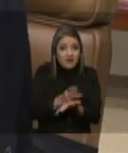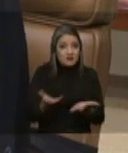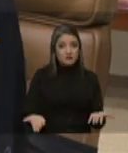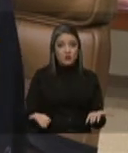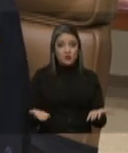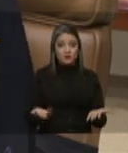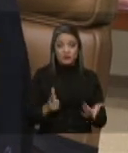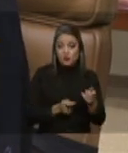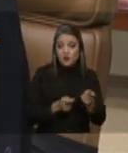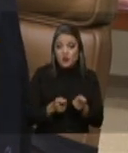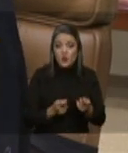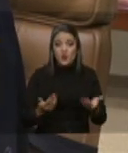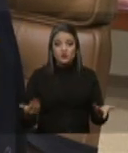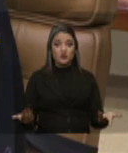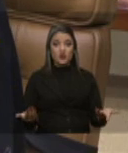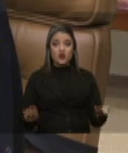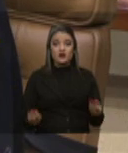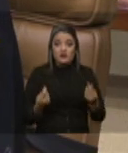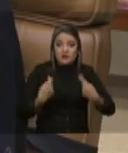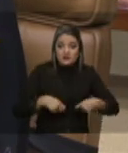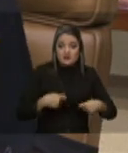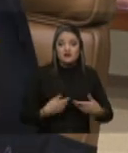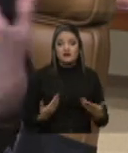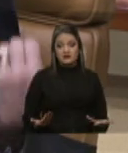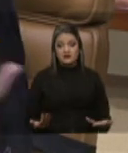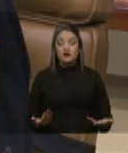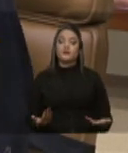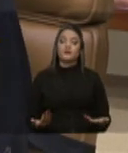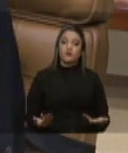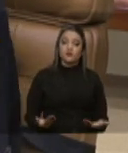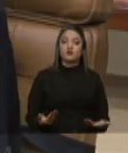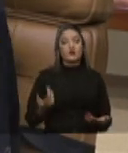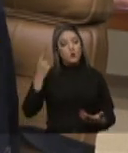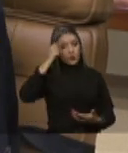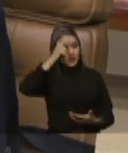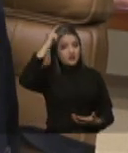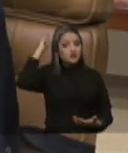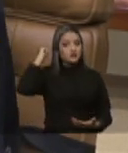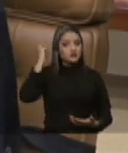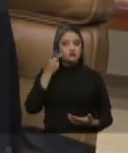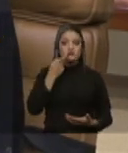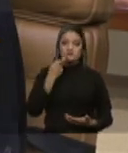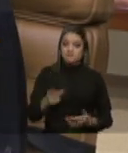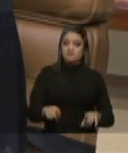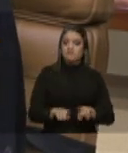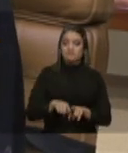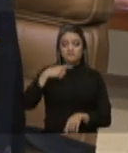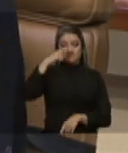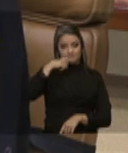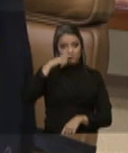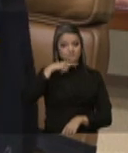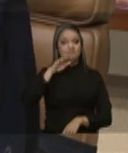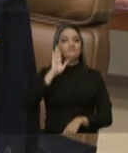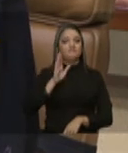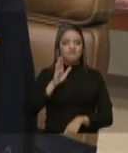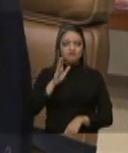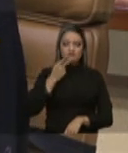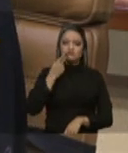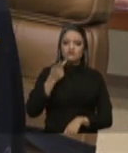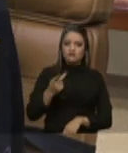comunidade Então acho que o que vossa excelência está apontando que o ministro Gilmar como relatou já tinha apontado e